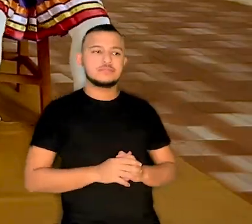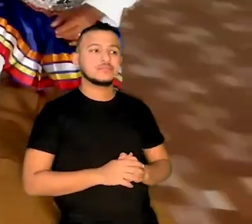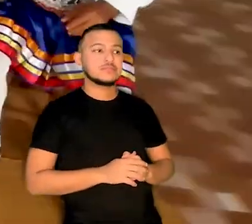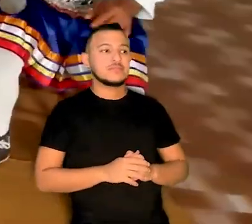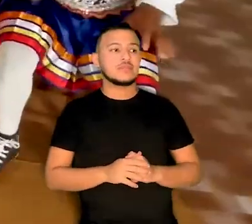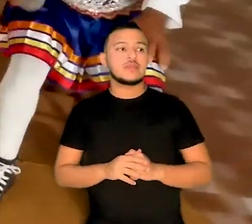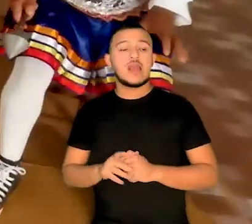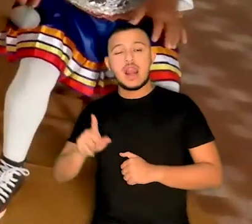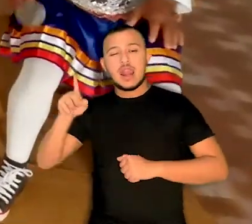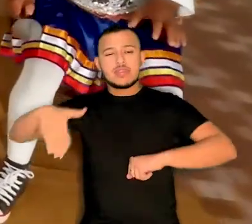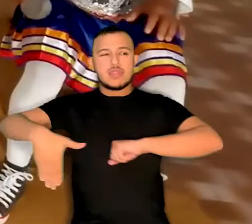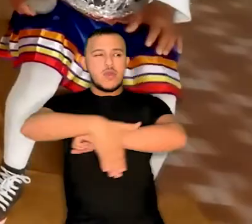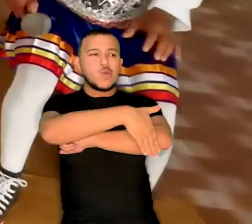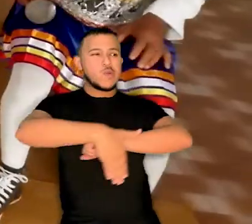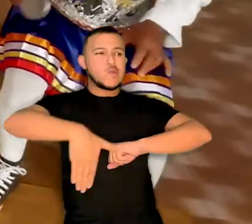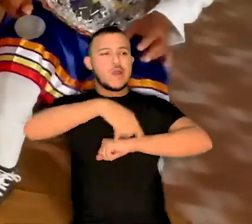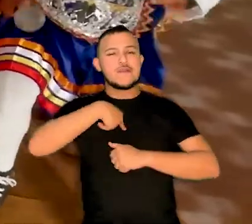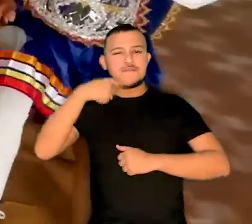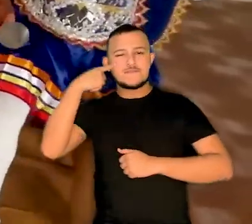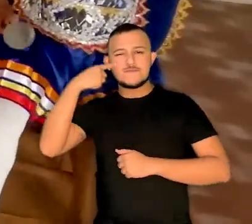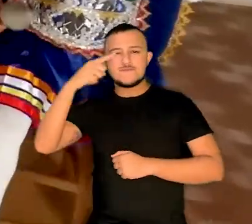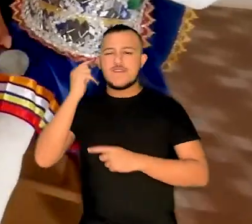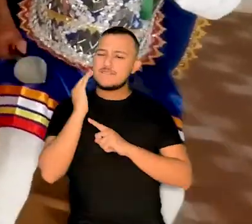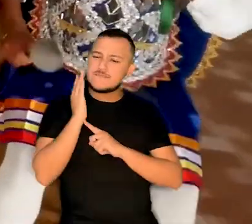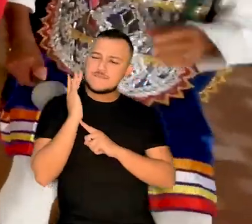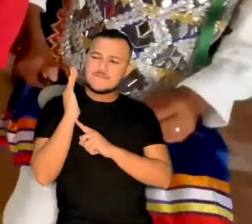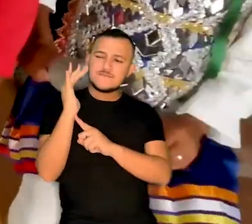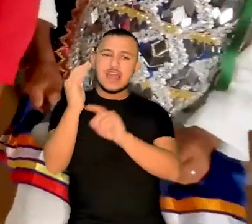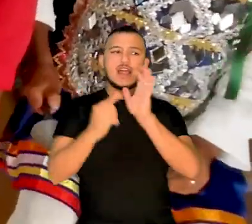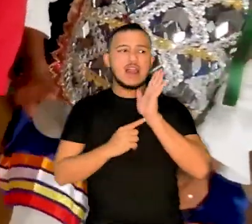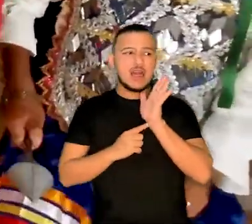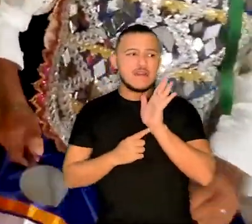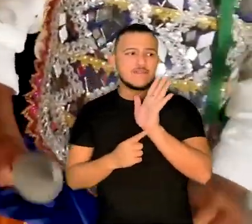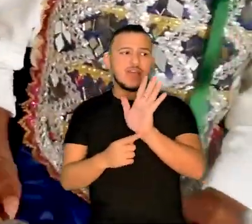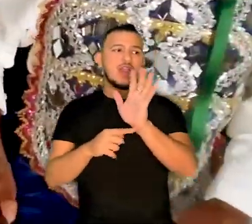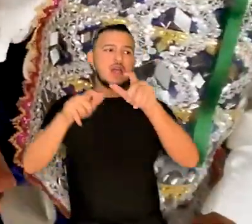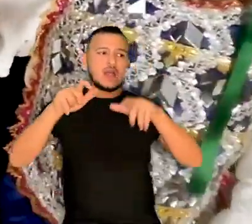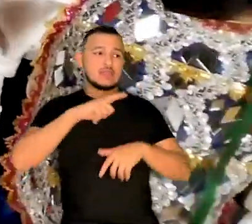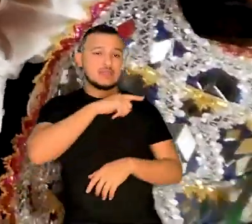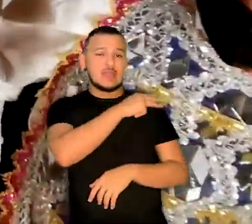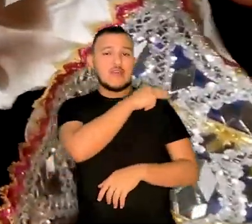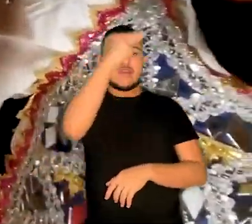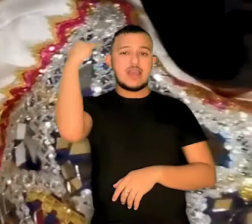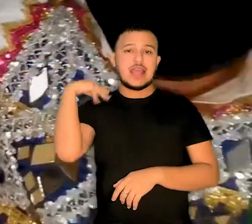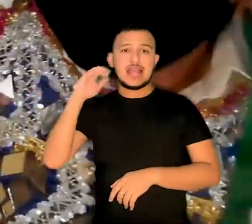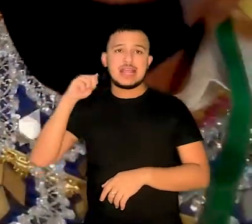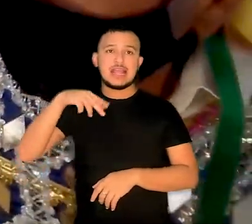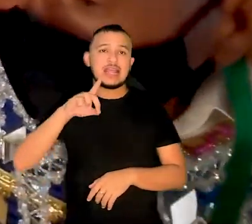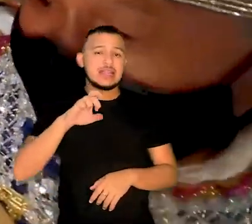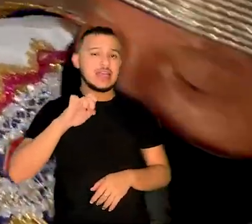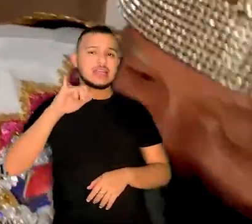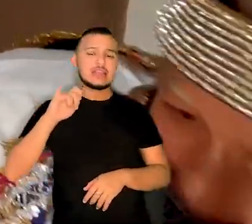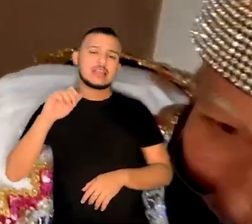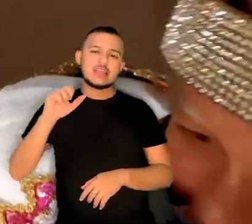papateira. Lá na ladeira eu vi o claro da vela, lá de Nossa Senhora da